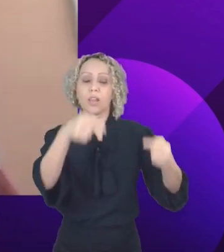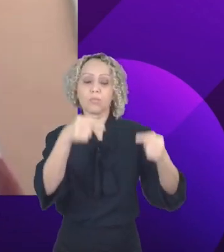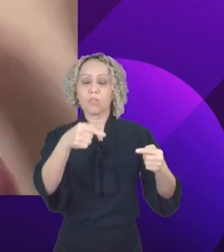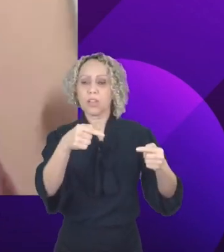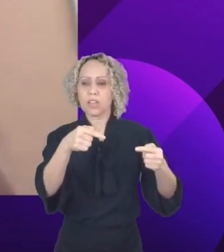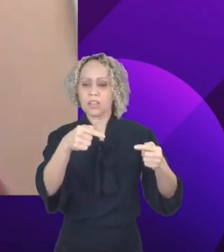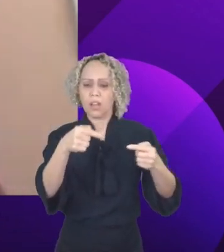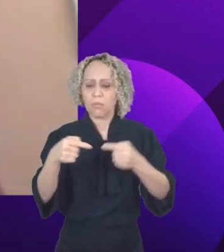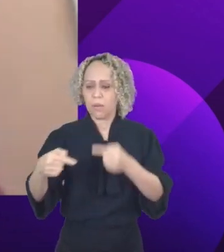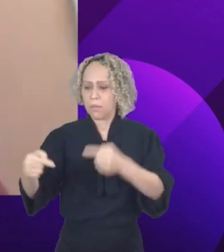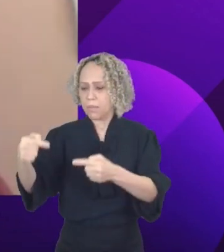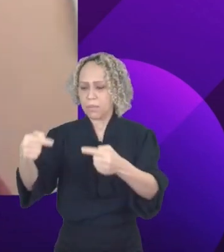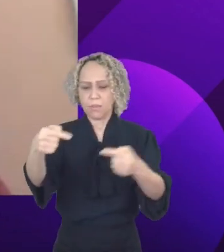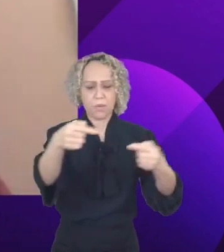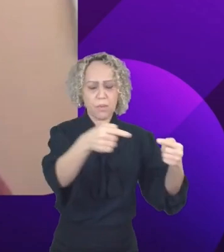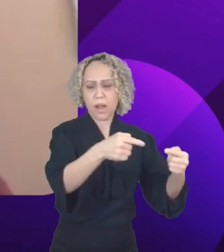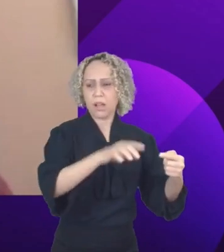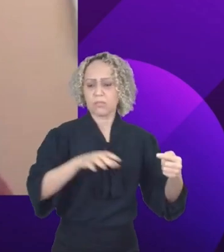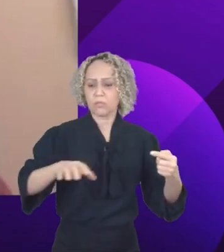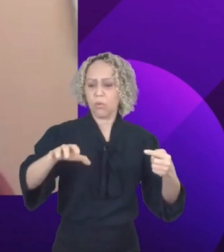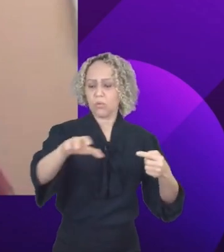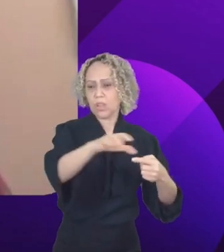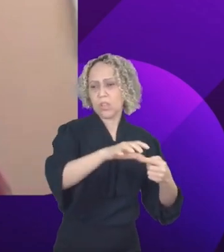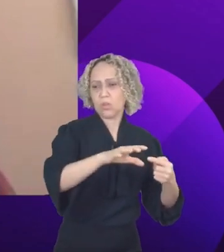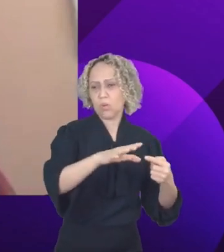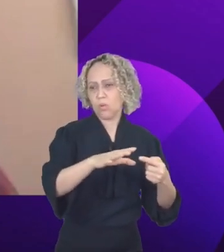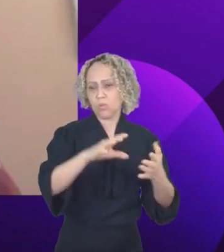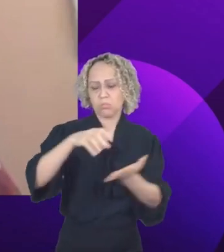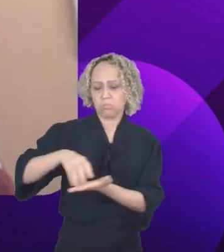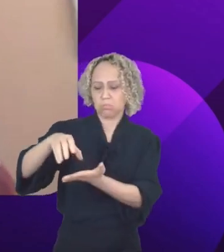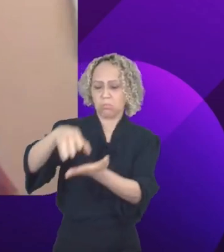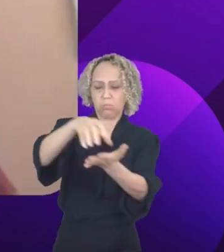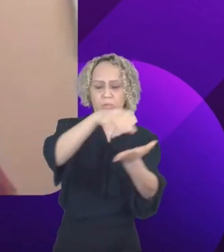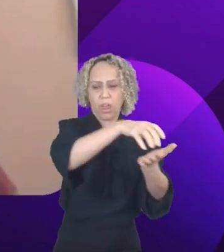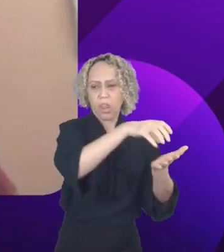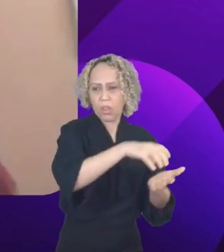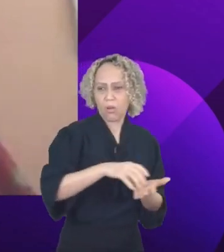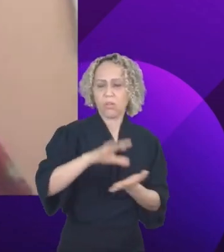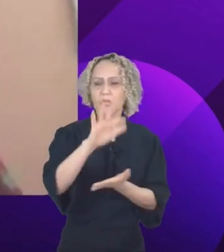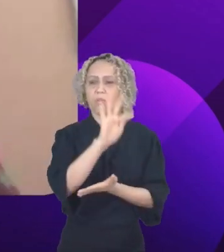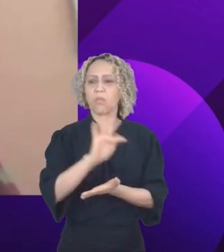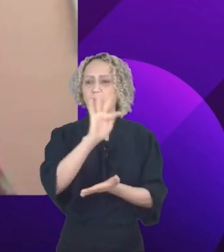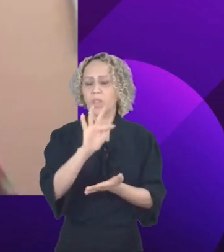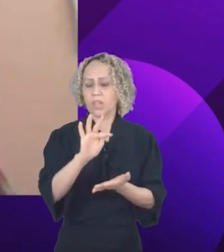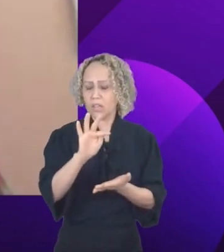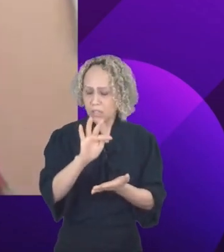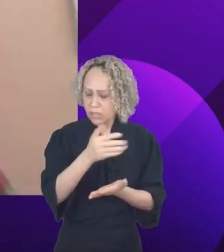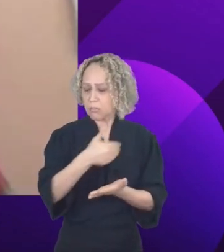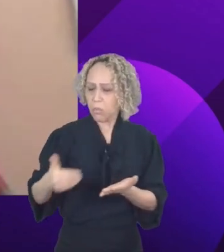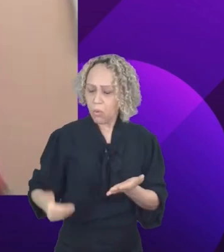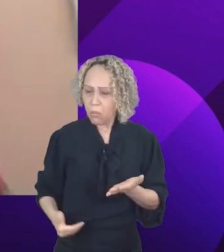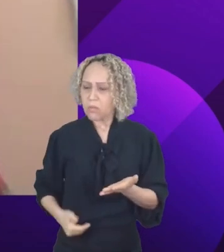integradas com outros setores dos órgãos, né, federados, dos órgãos